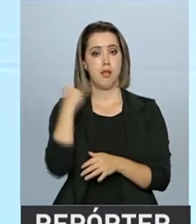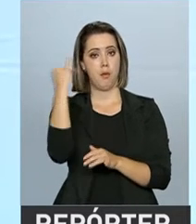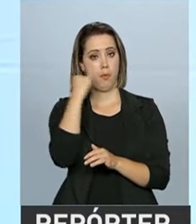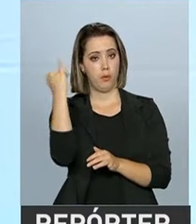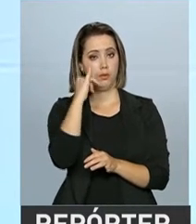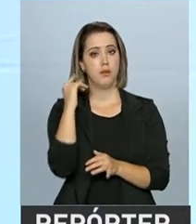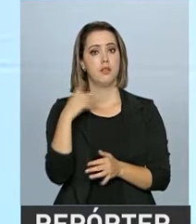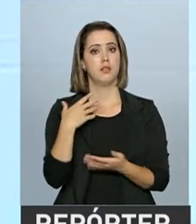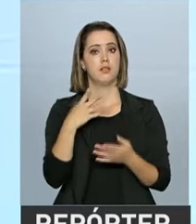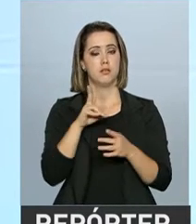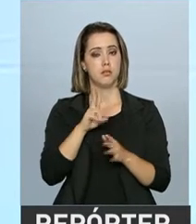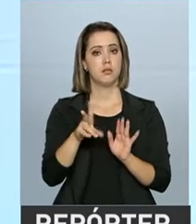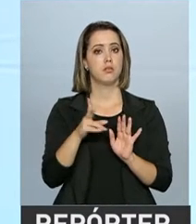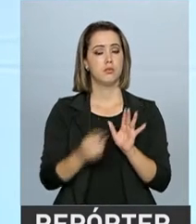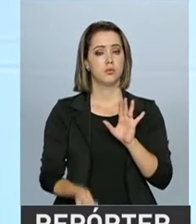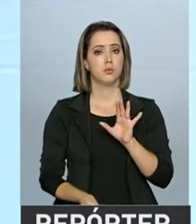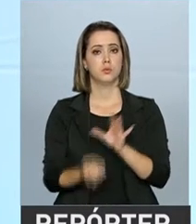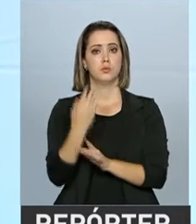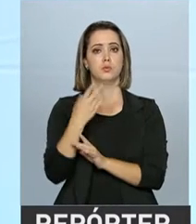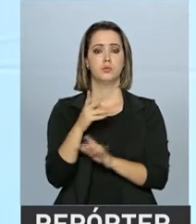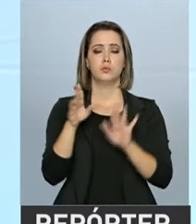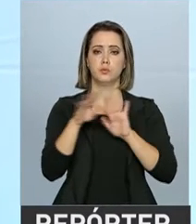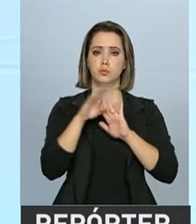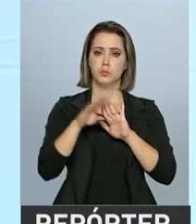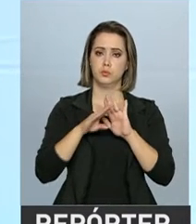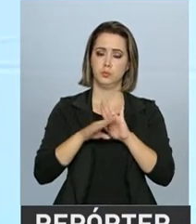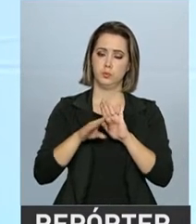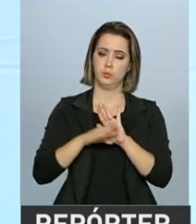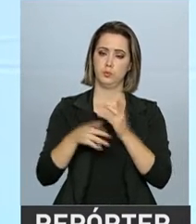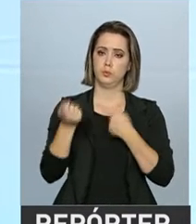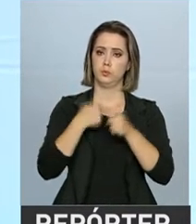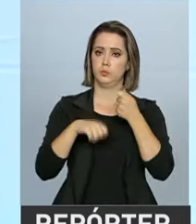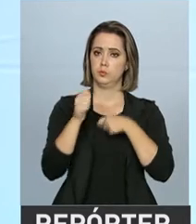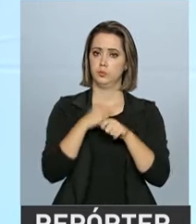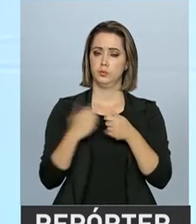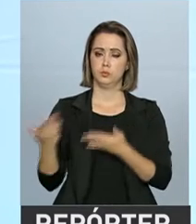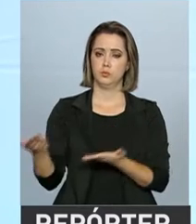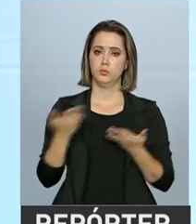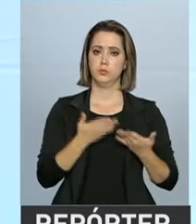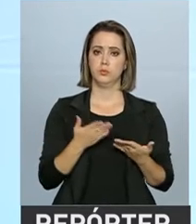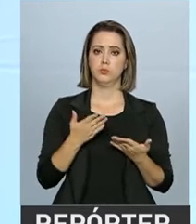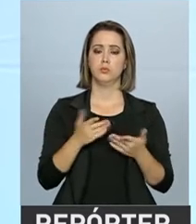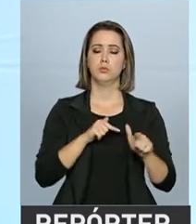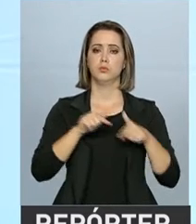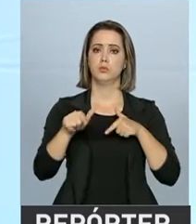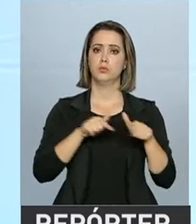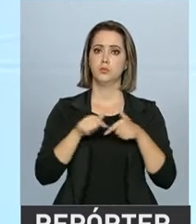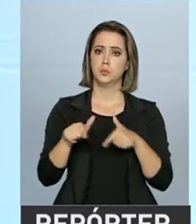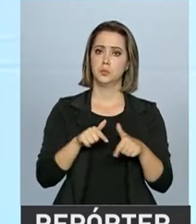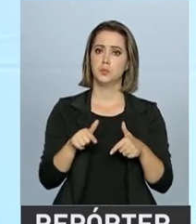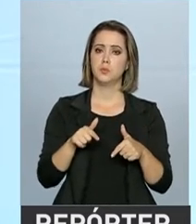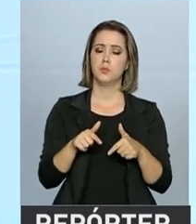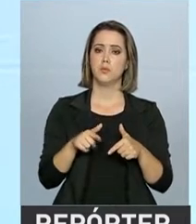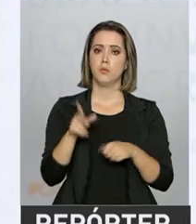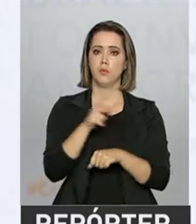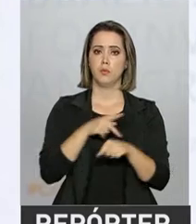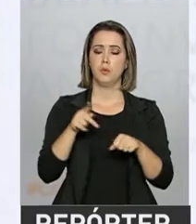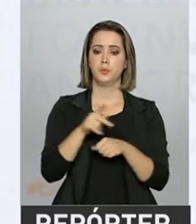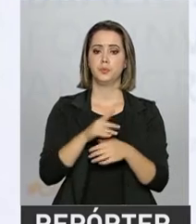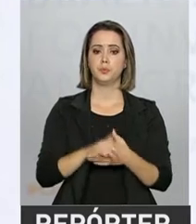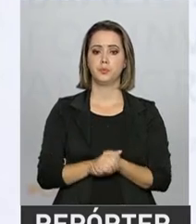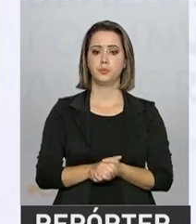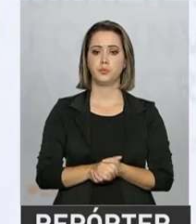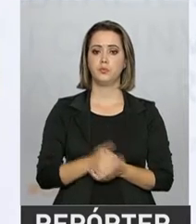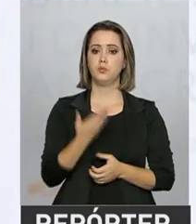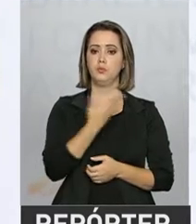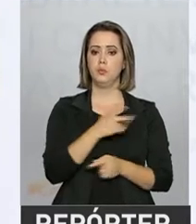como o fruto das medidas econômicas que vêm sendo tomadas no país. Além de